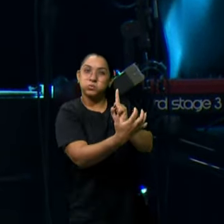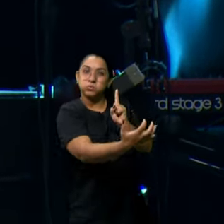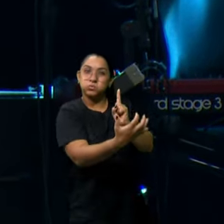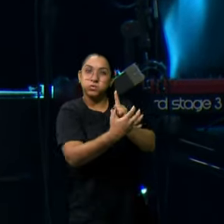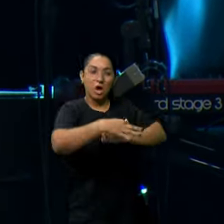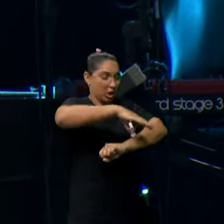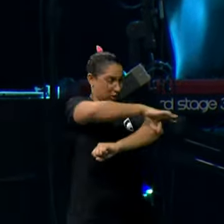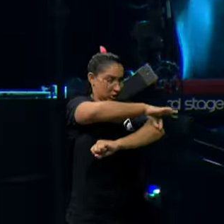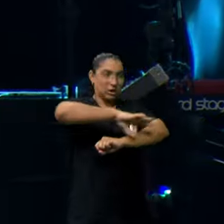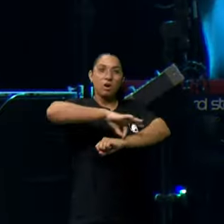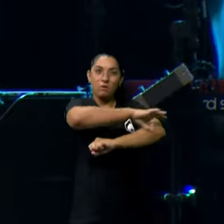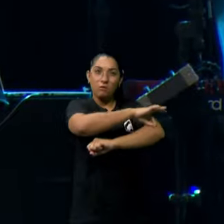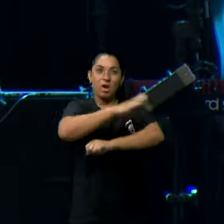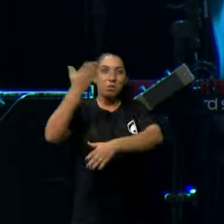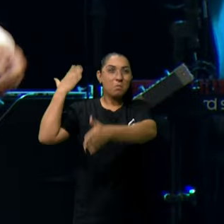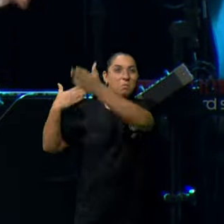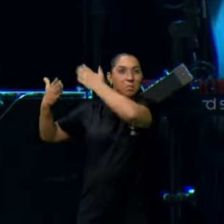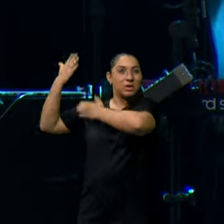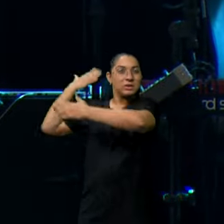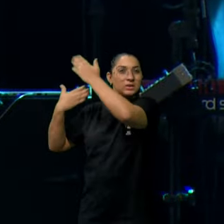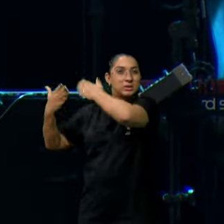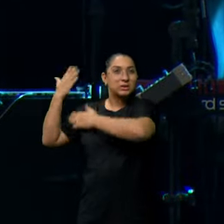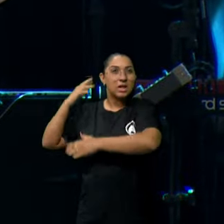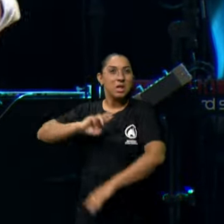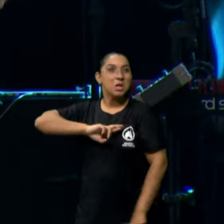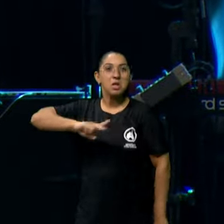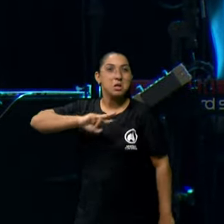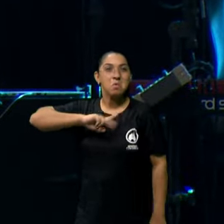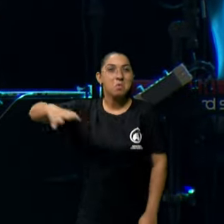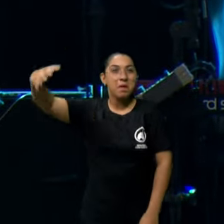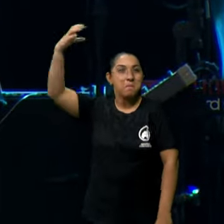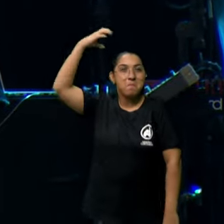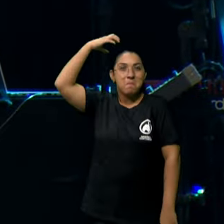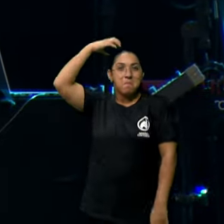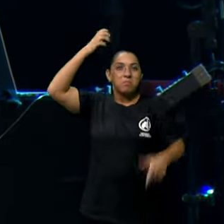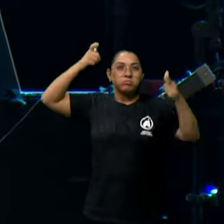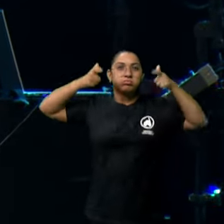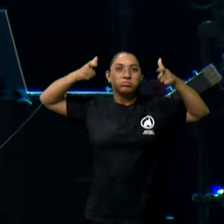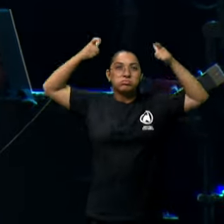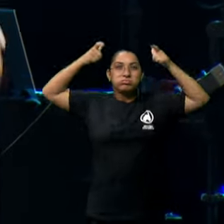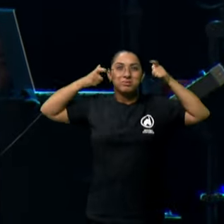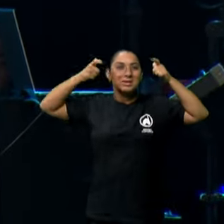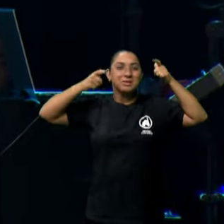deste mundo está chegando aí eu pensei que se trata de príncipe de capa